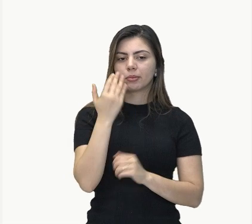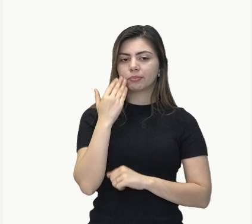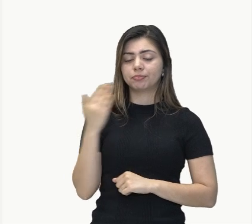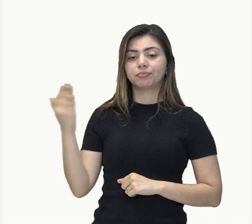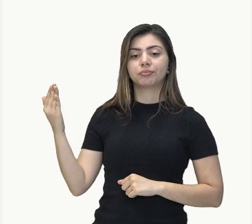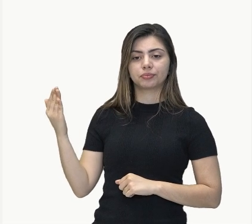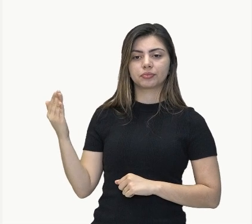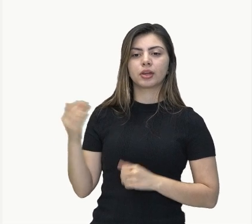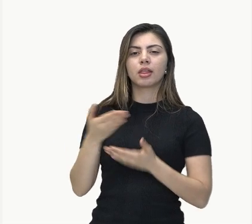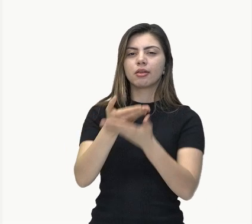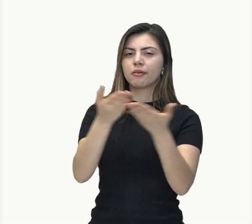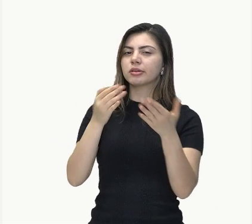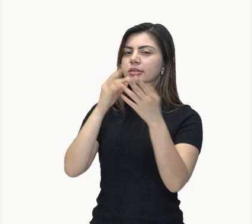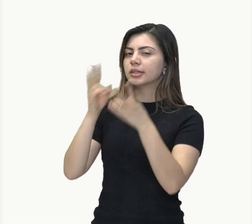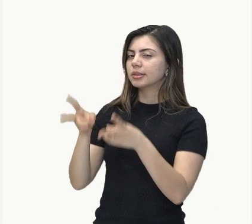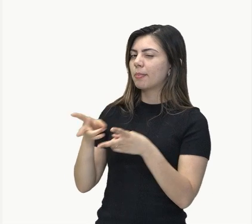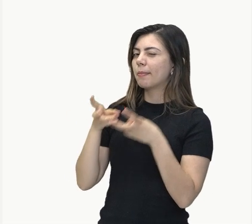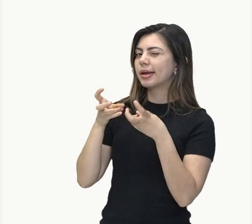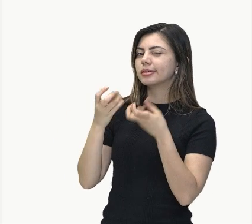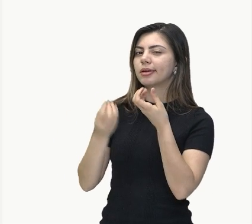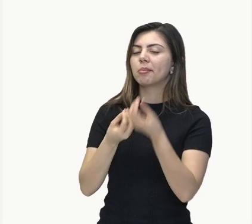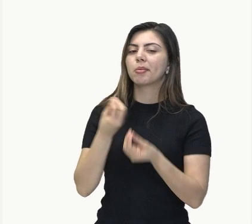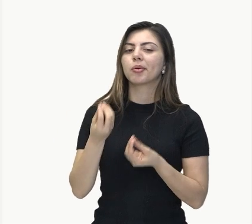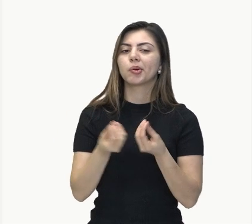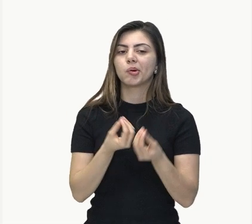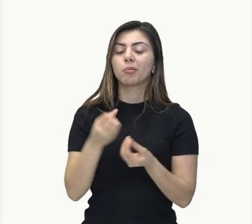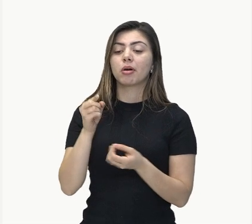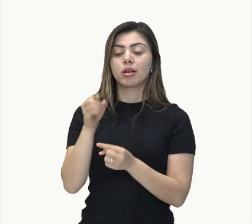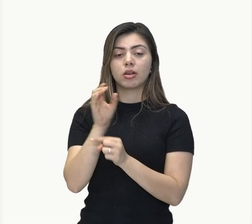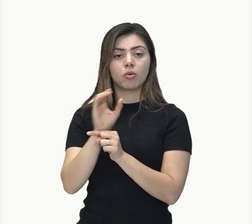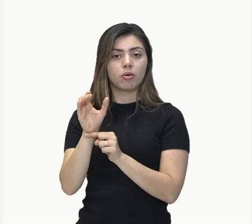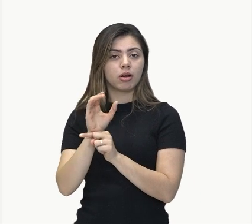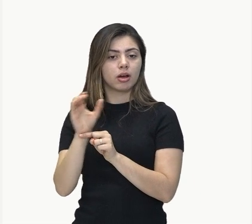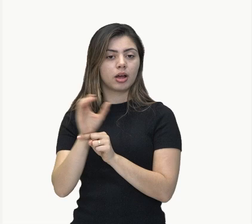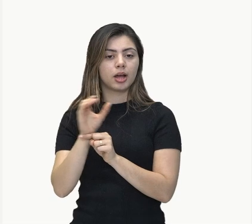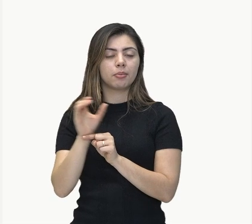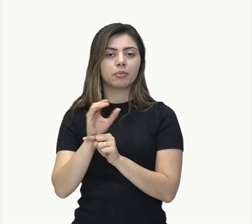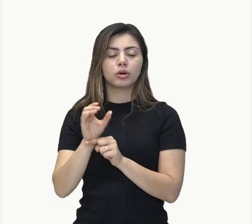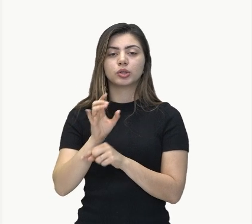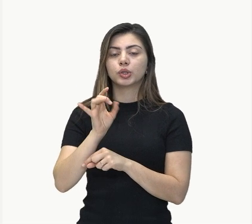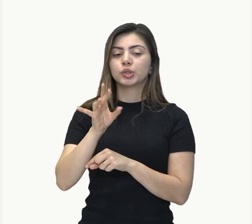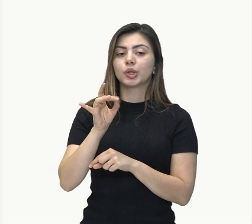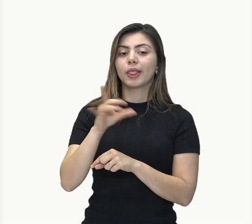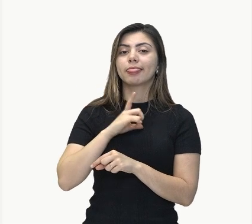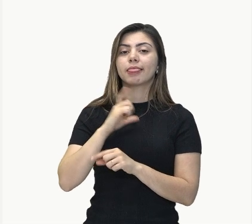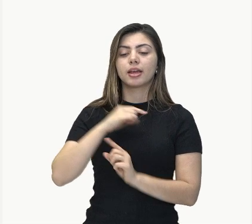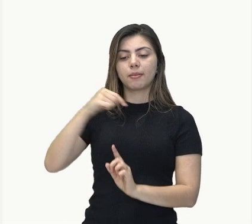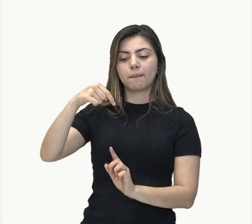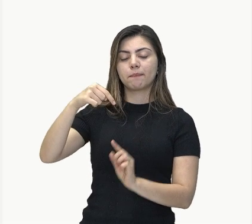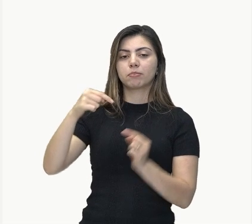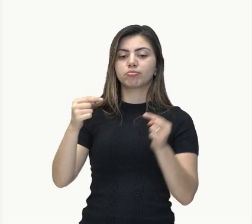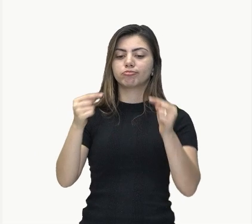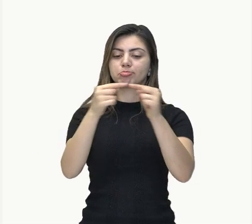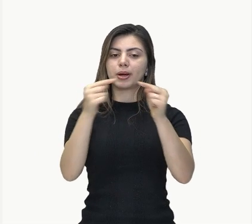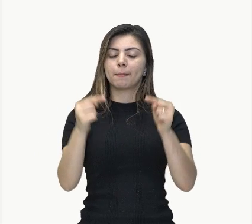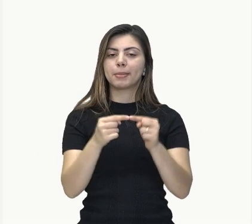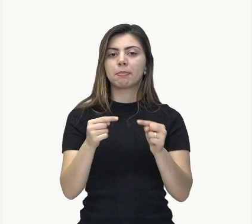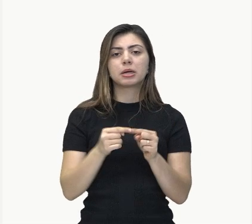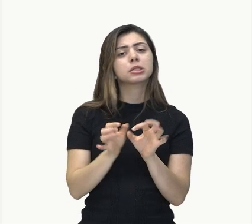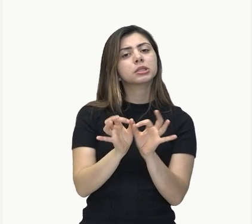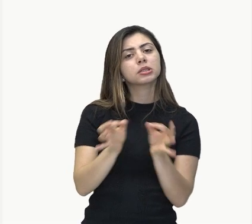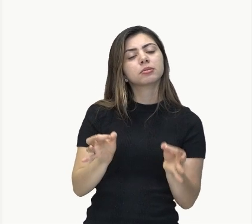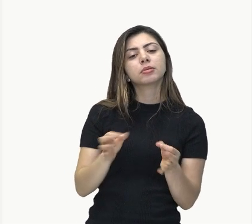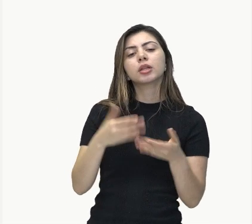vocês vão perceber que o carbono, ele só faz ligações simples. Então, qual